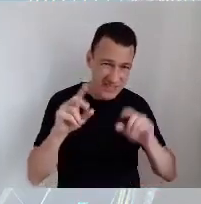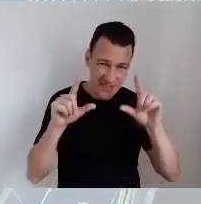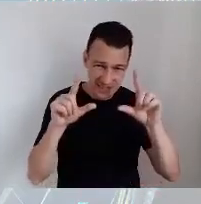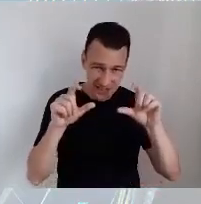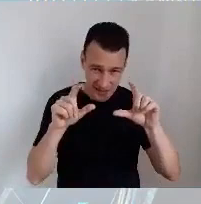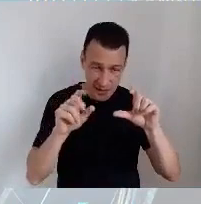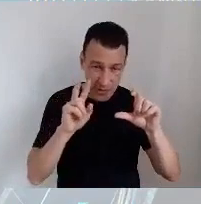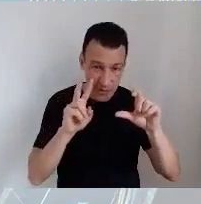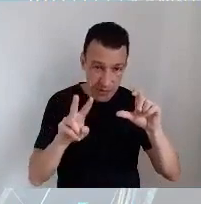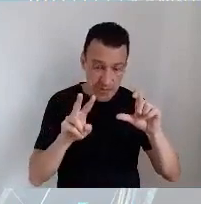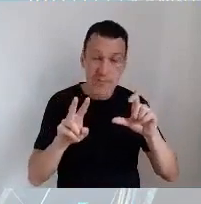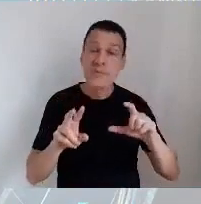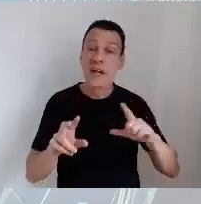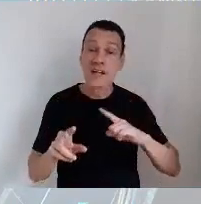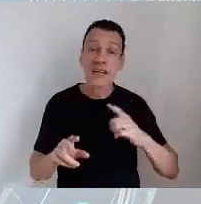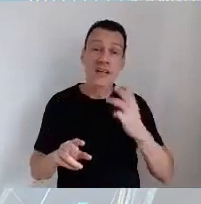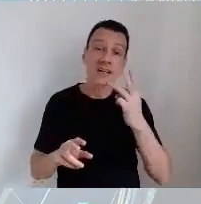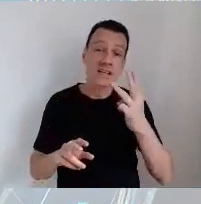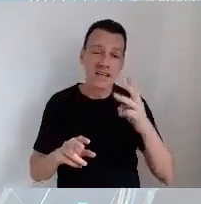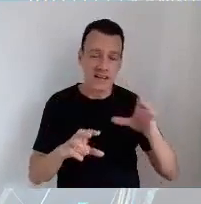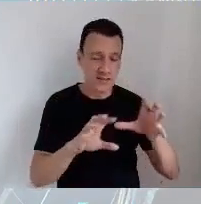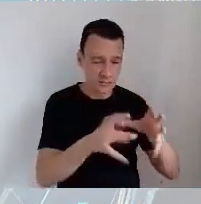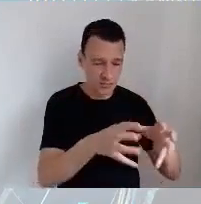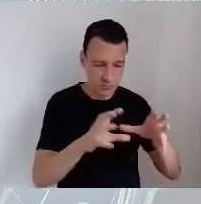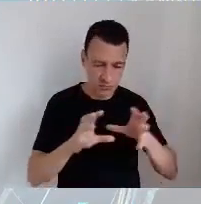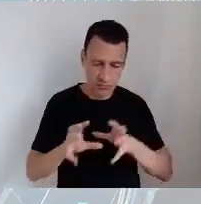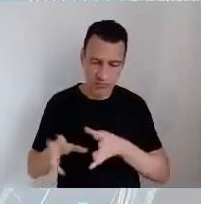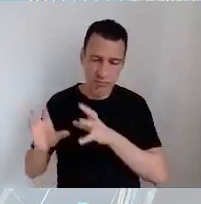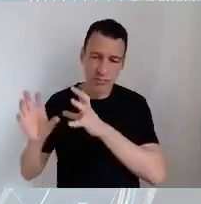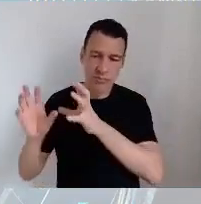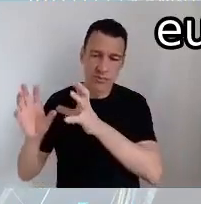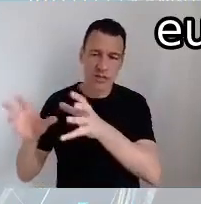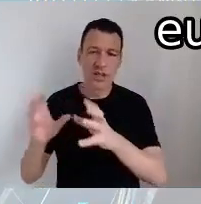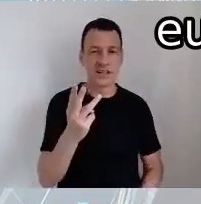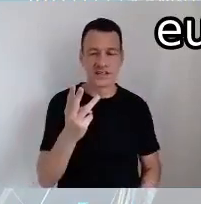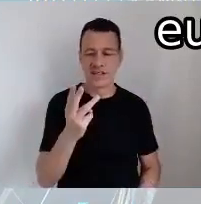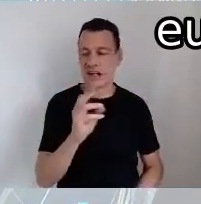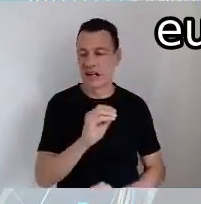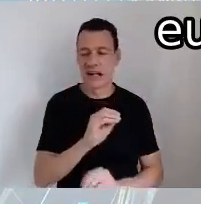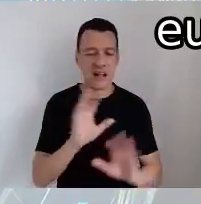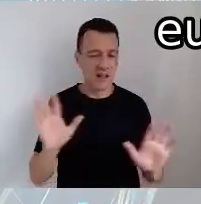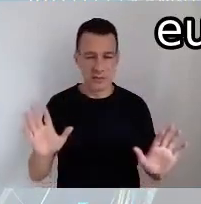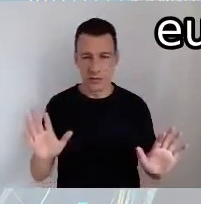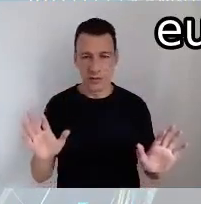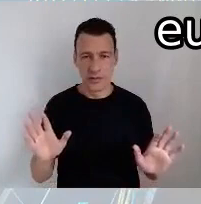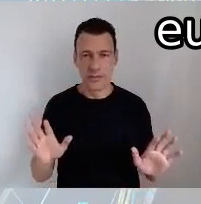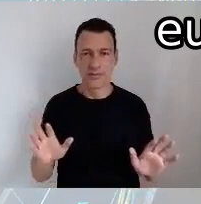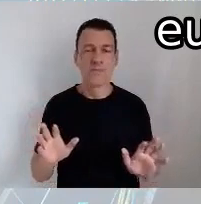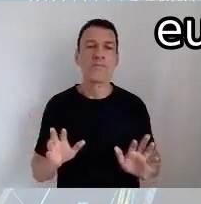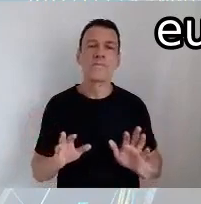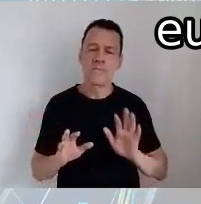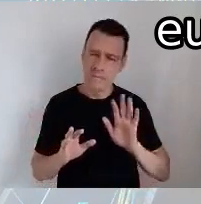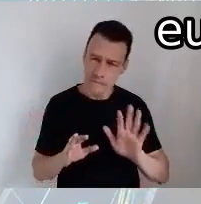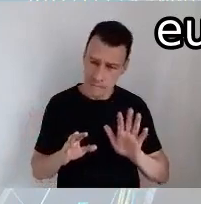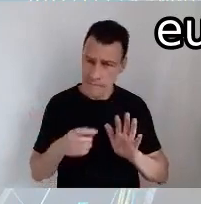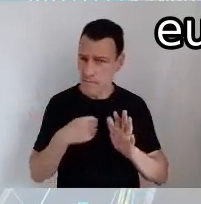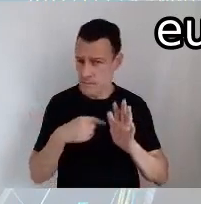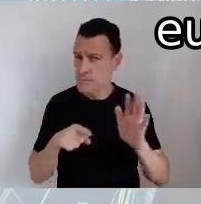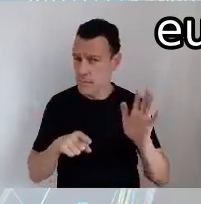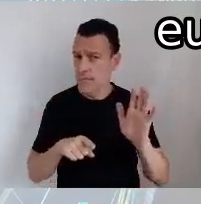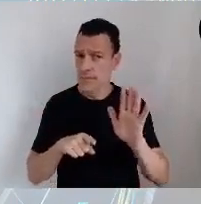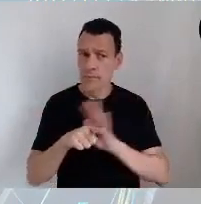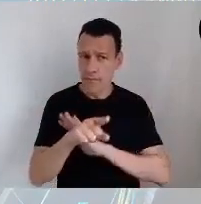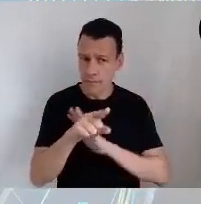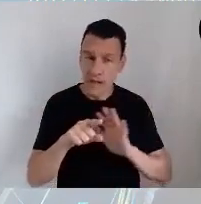três clusters bem demarcados aqui a pergunta é eh eu vejo esse padrão acontecer de alguma forma em